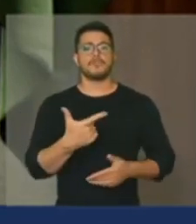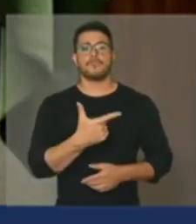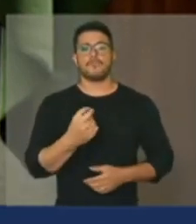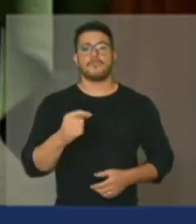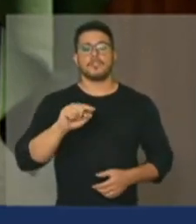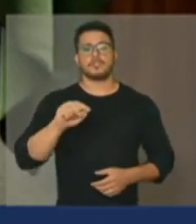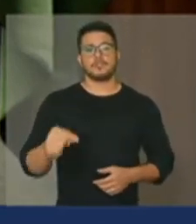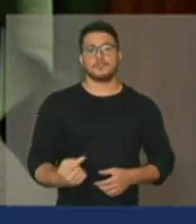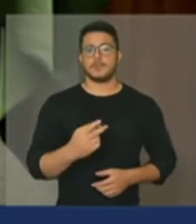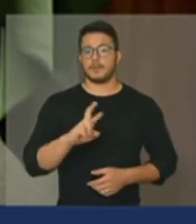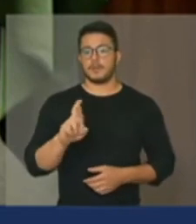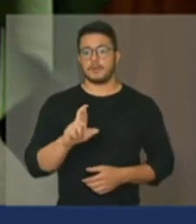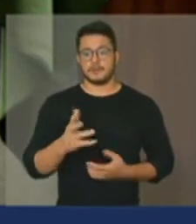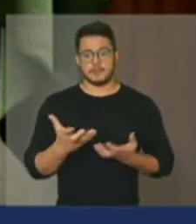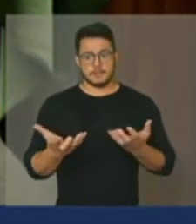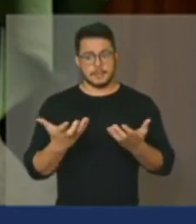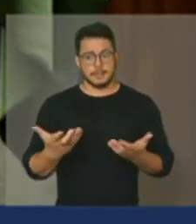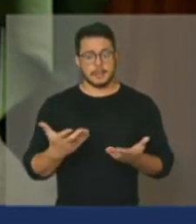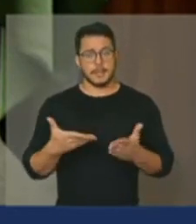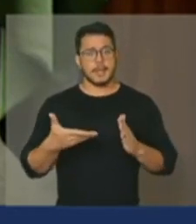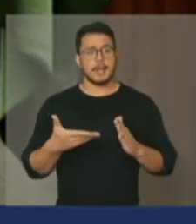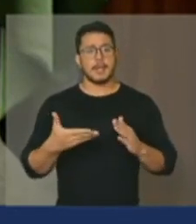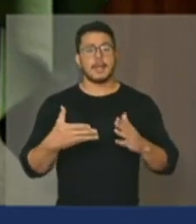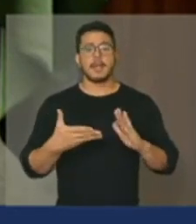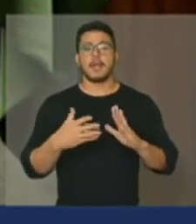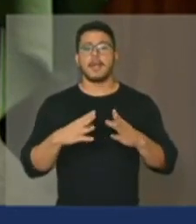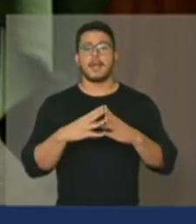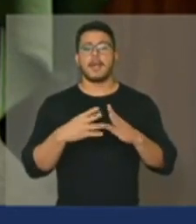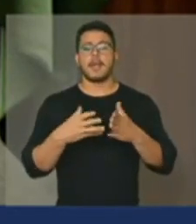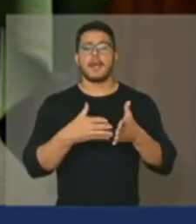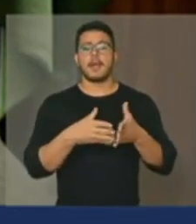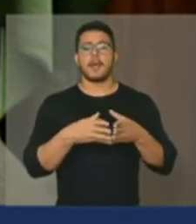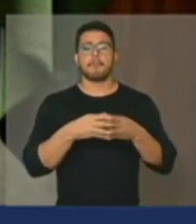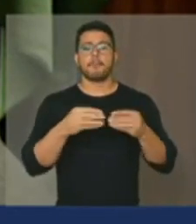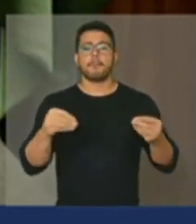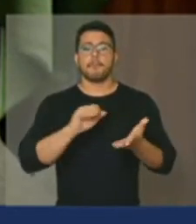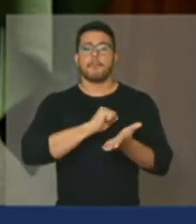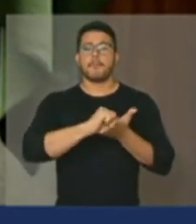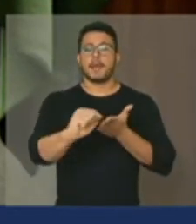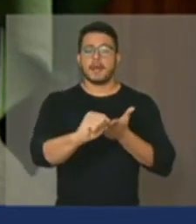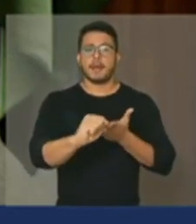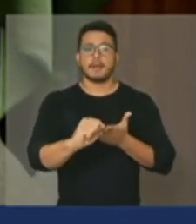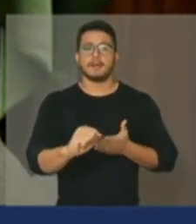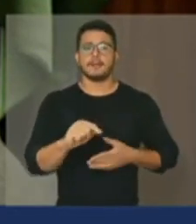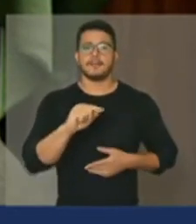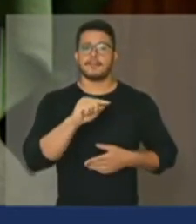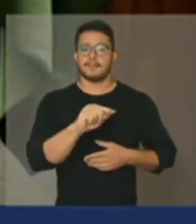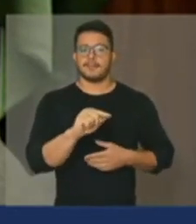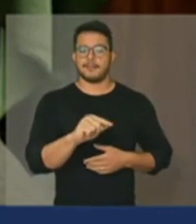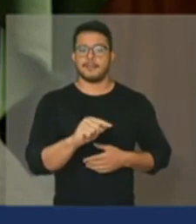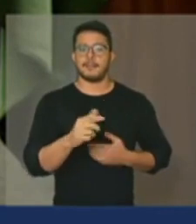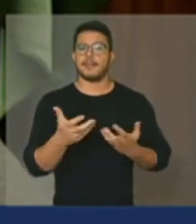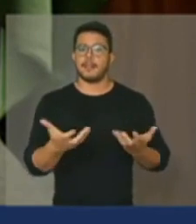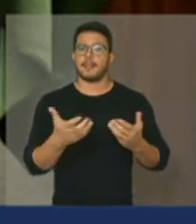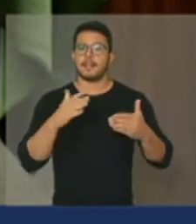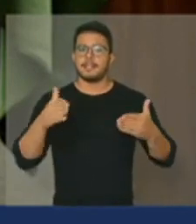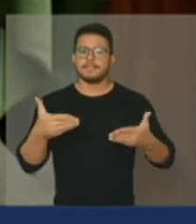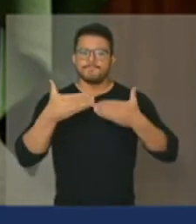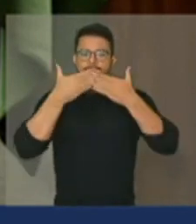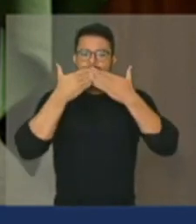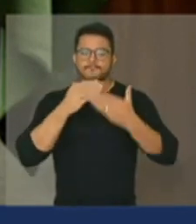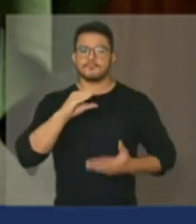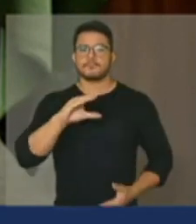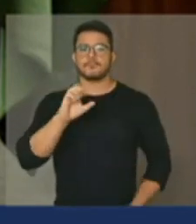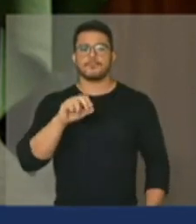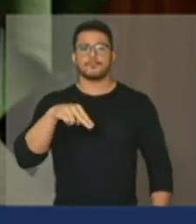exclua a postagem dela fazendo censura. Na verdade, o que ele quer é inibir a oposição. Eu já passei isso como